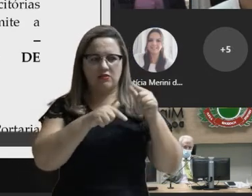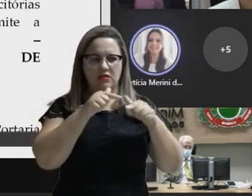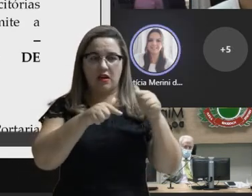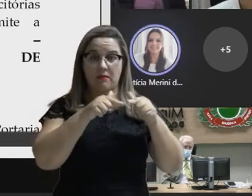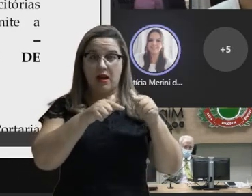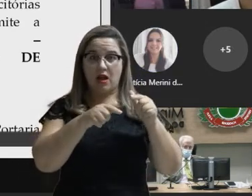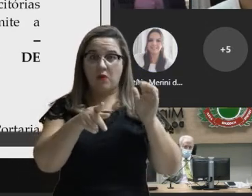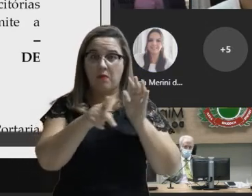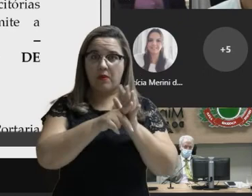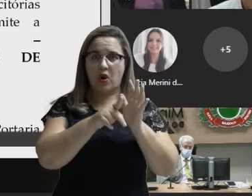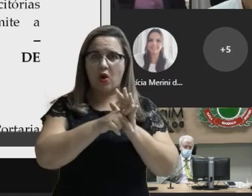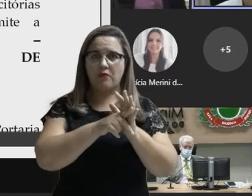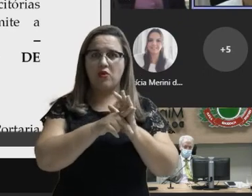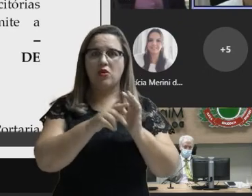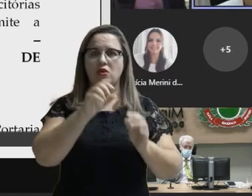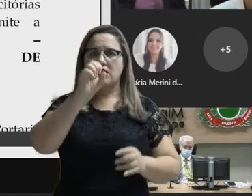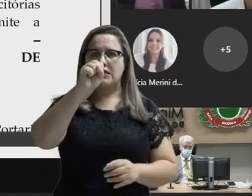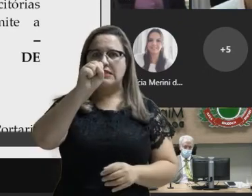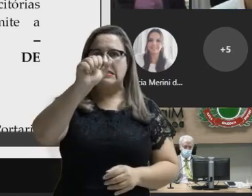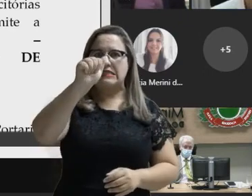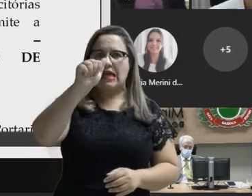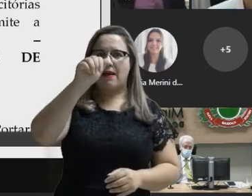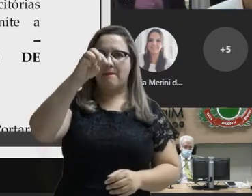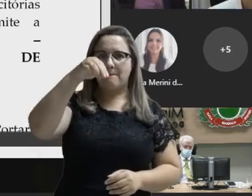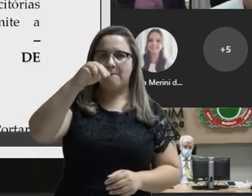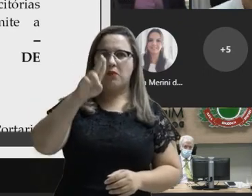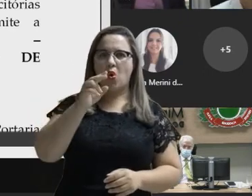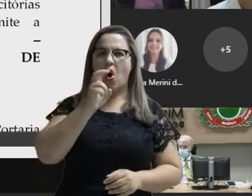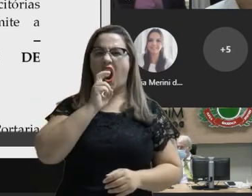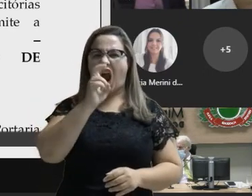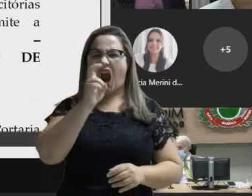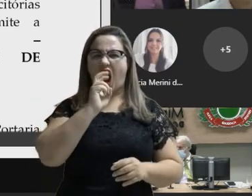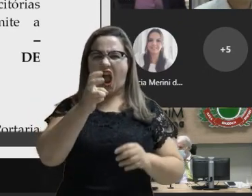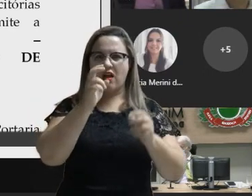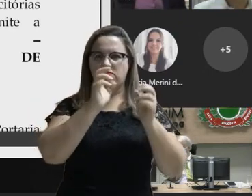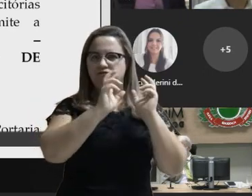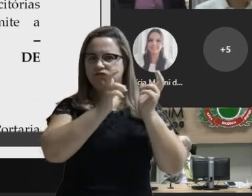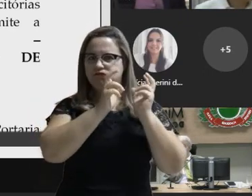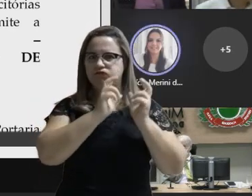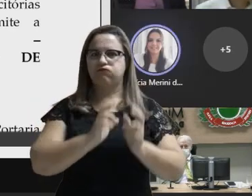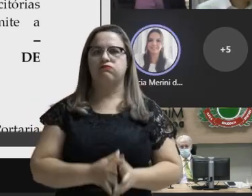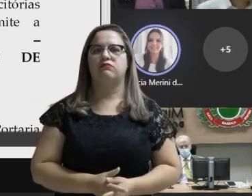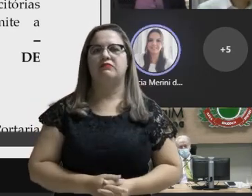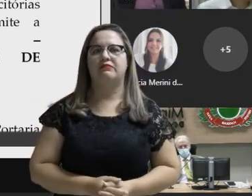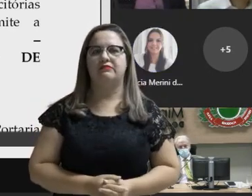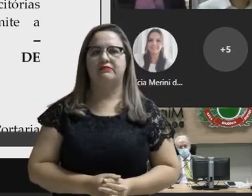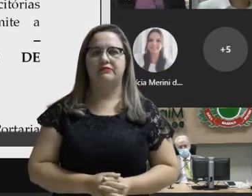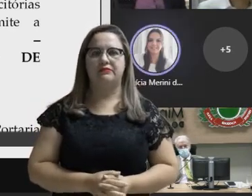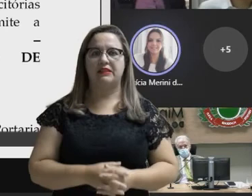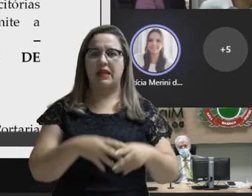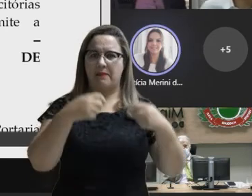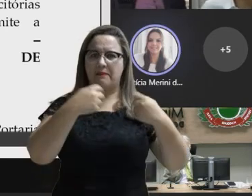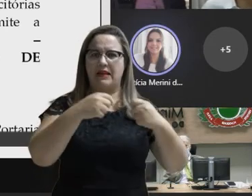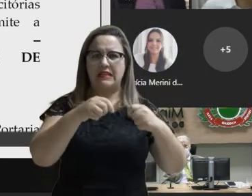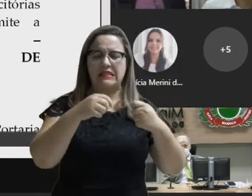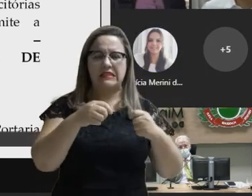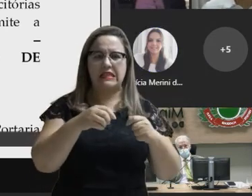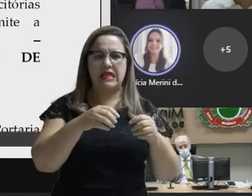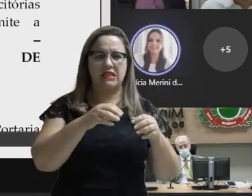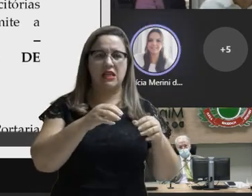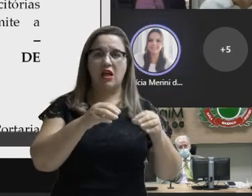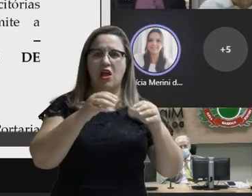e a responsabilização do não atendimento na cidade de Juína de 3 pacientes que necessitavam deslocamento emergencial